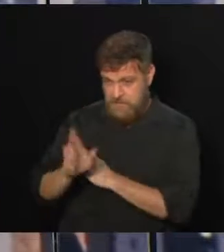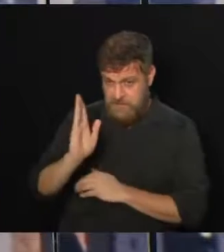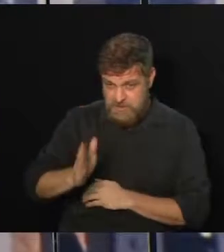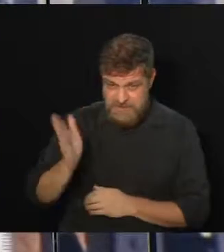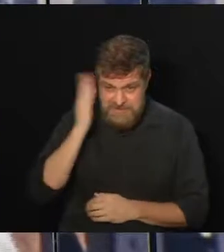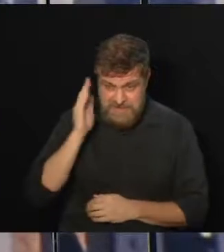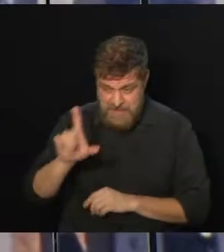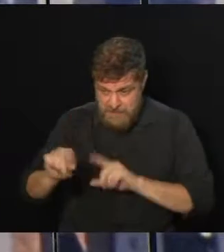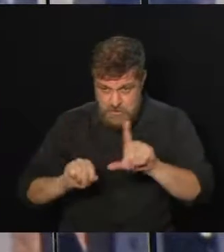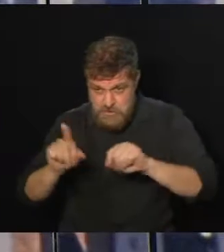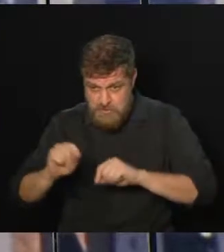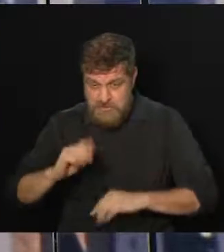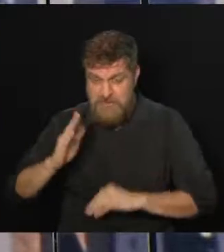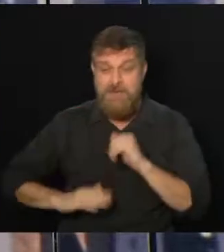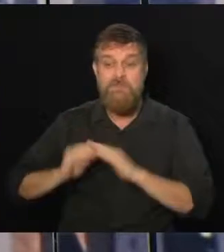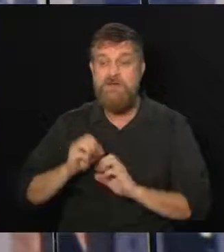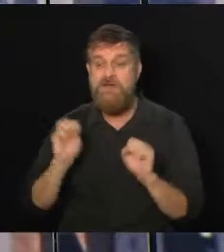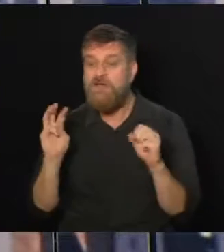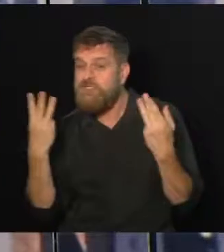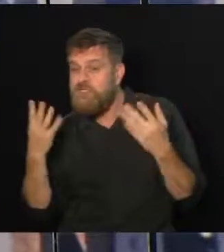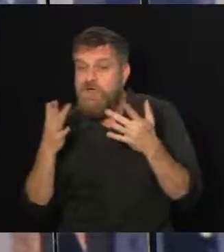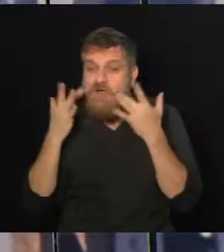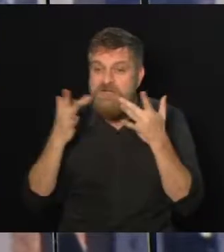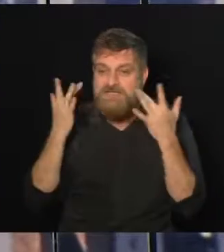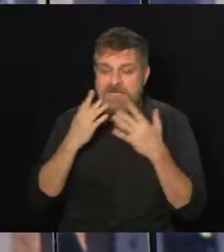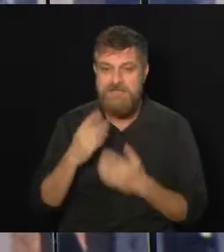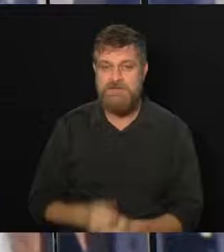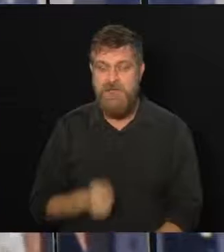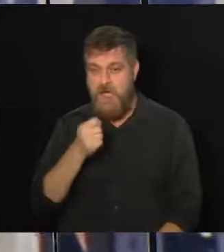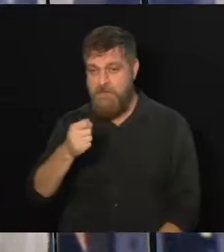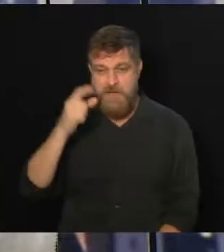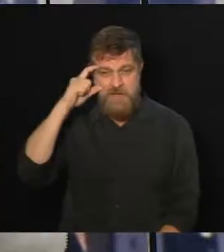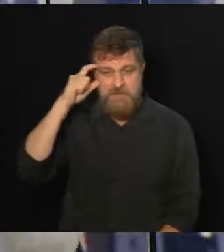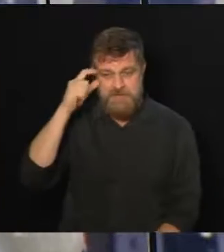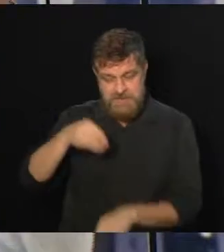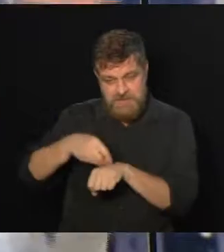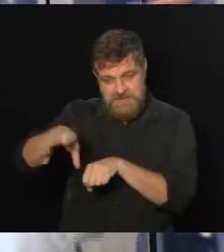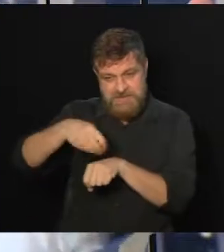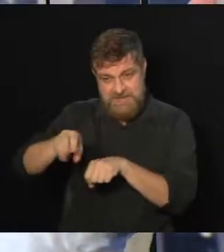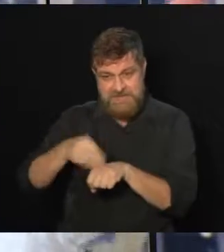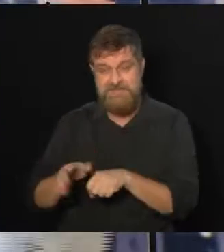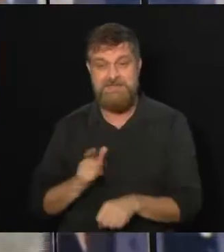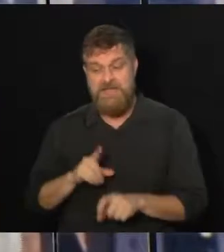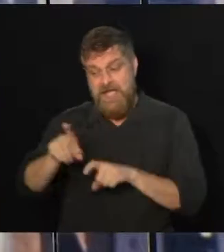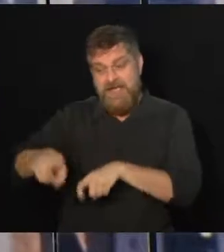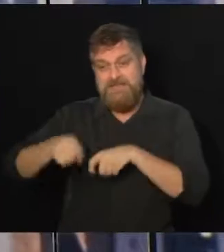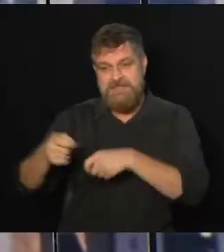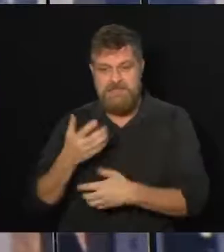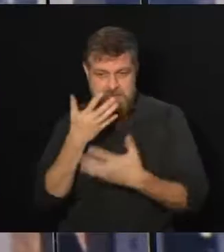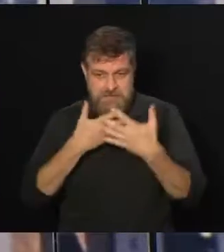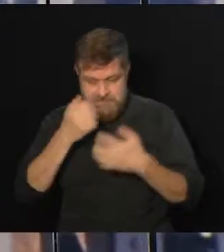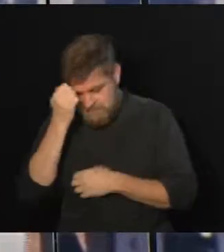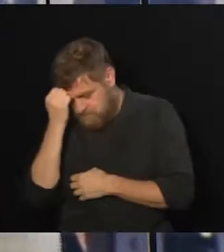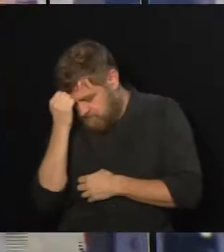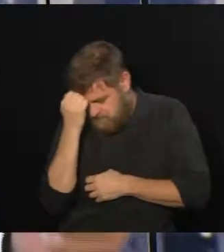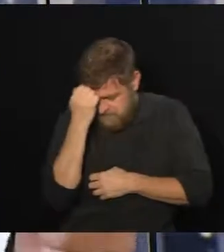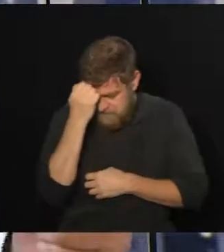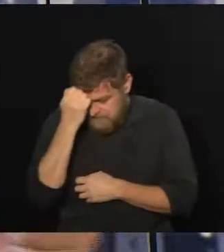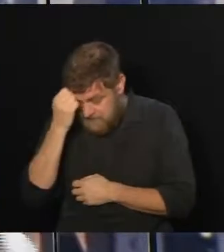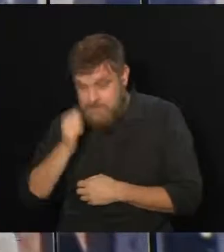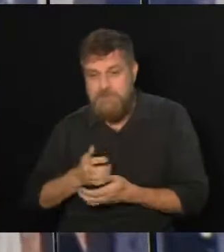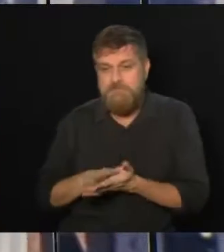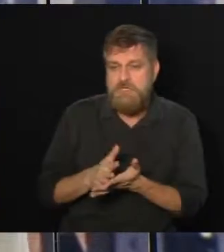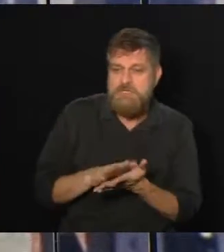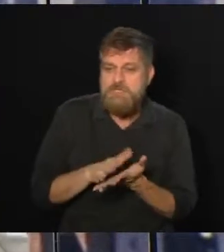sabe o que fazer? O repórter Michel Amorim tem dicas para quem gosta de sertanejo, MPB,